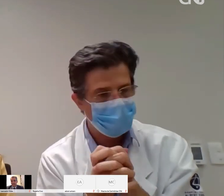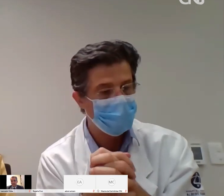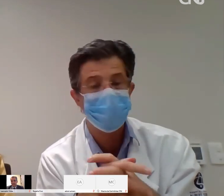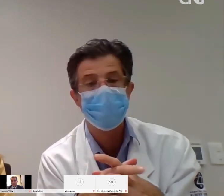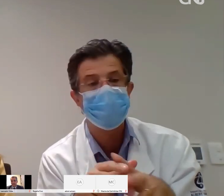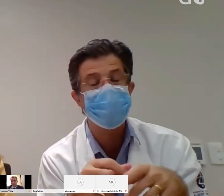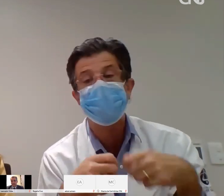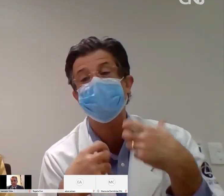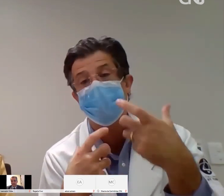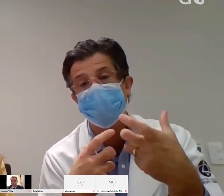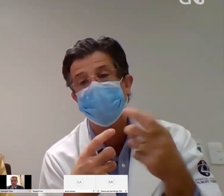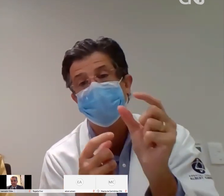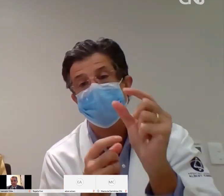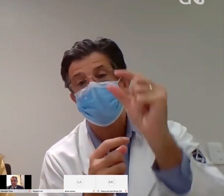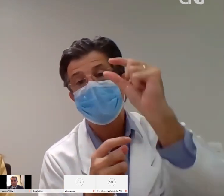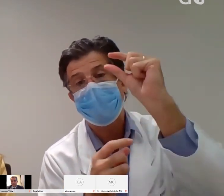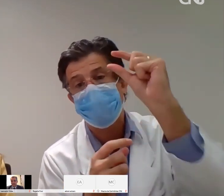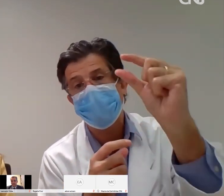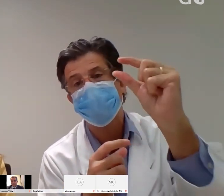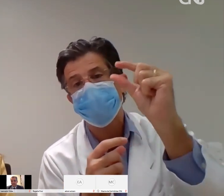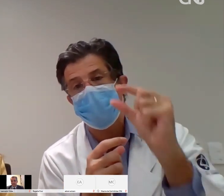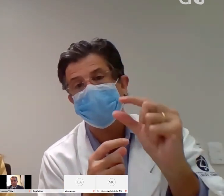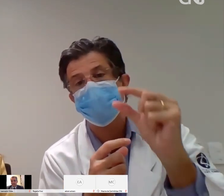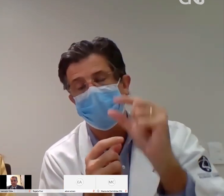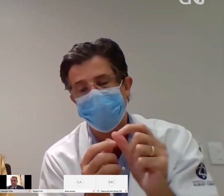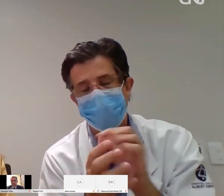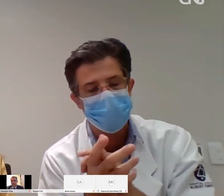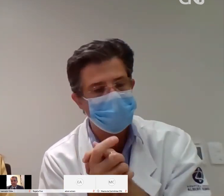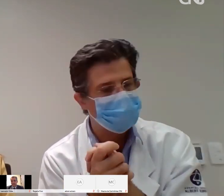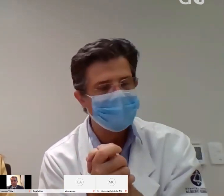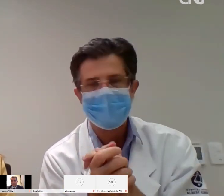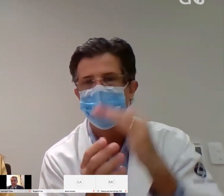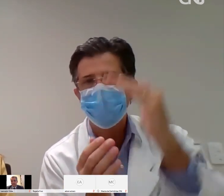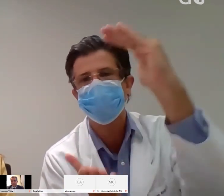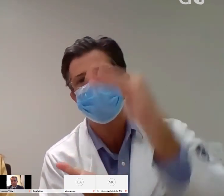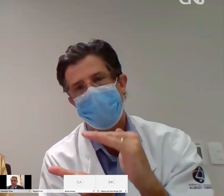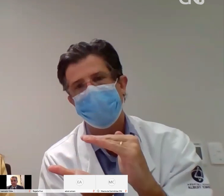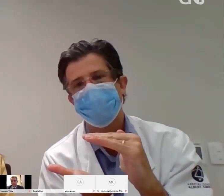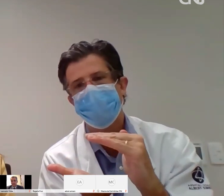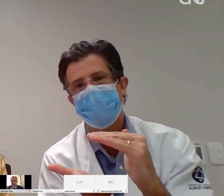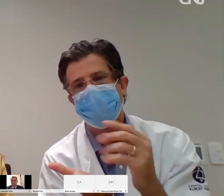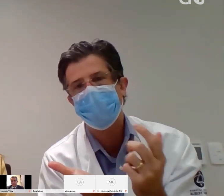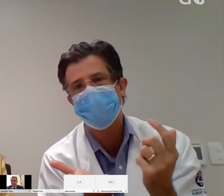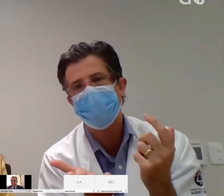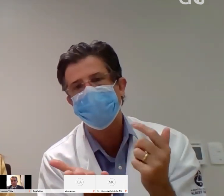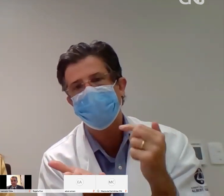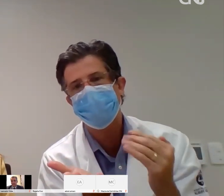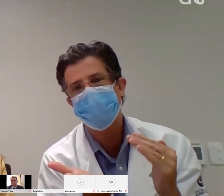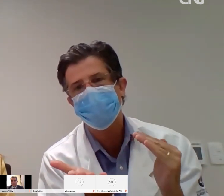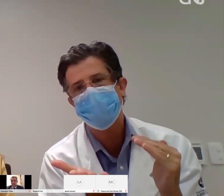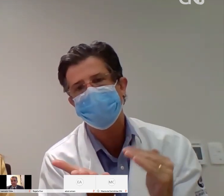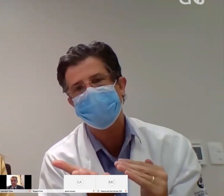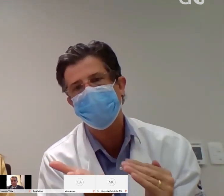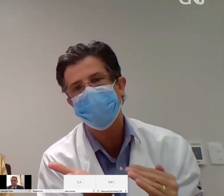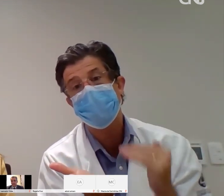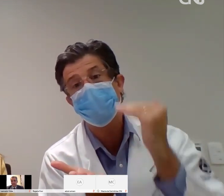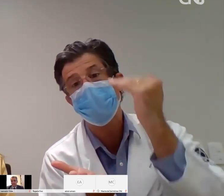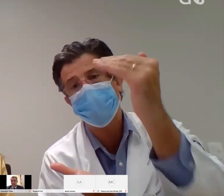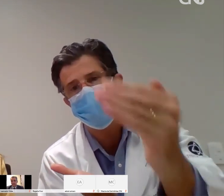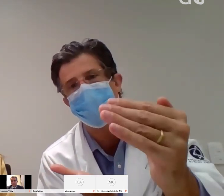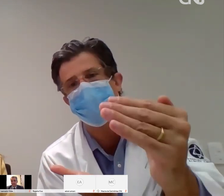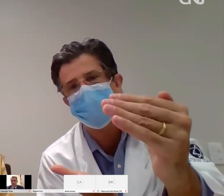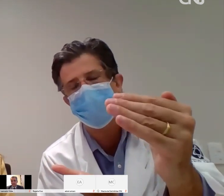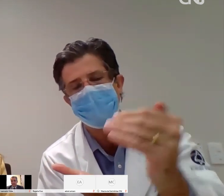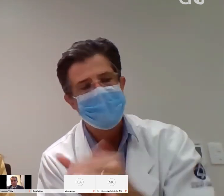testar, ou ter mais chance de fazer apenas os testes mais importantes, o custo cai. Então, acho que aí nós estamos falando de utilizar a tecnologia